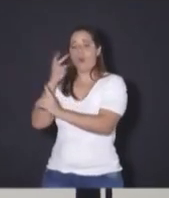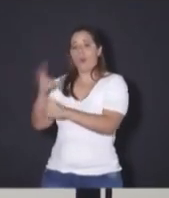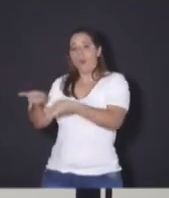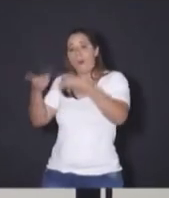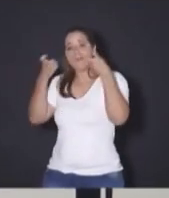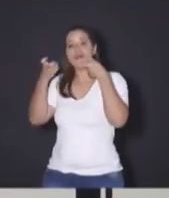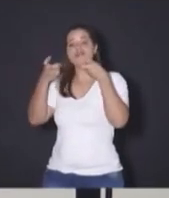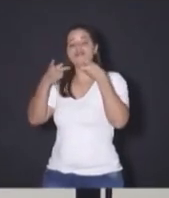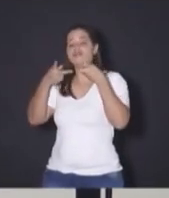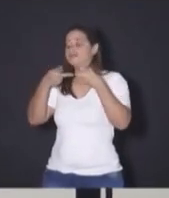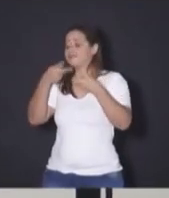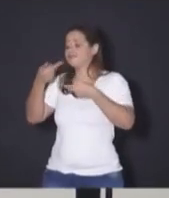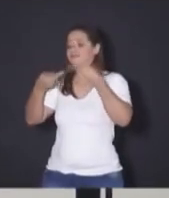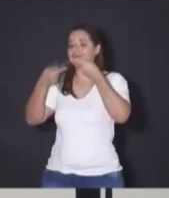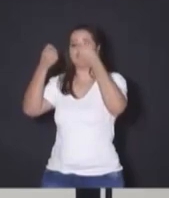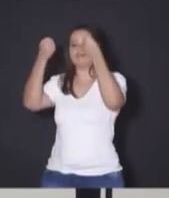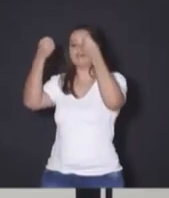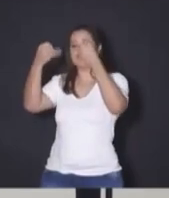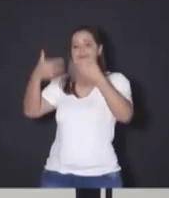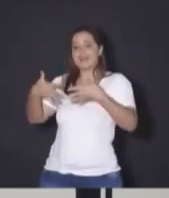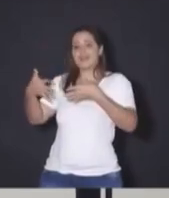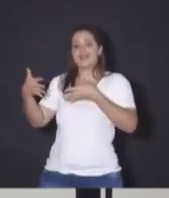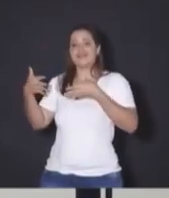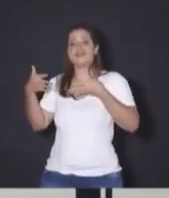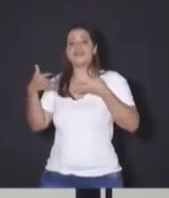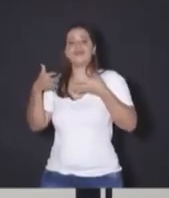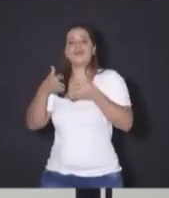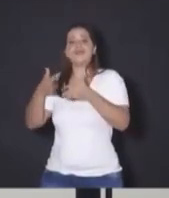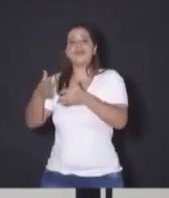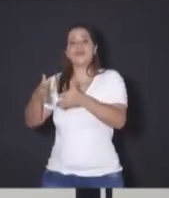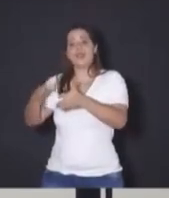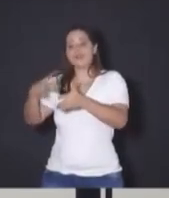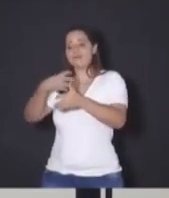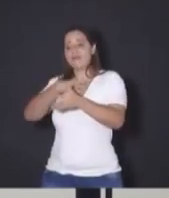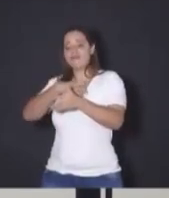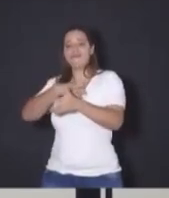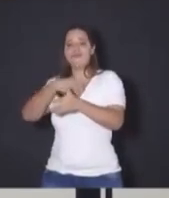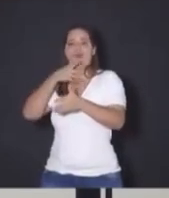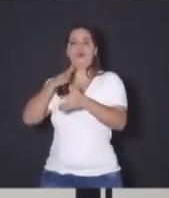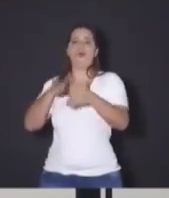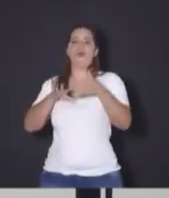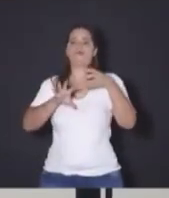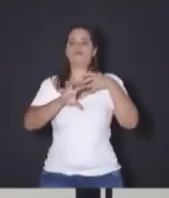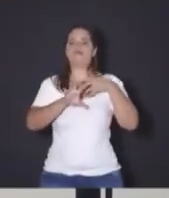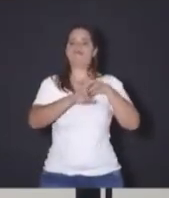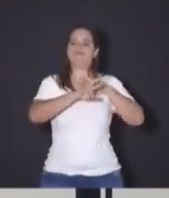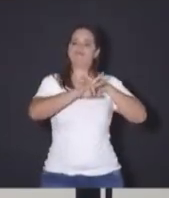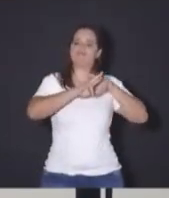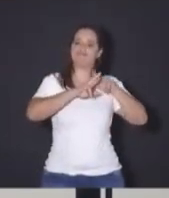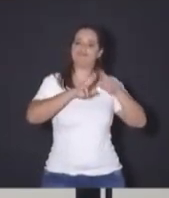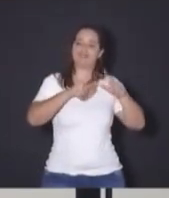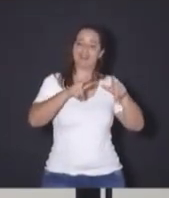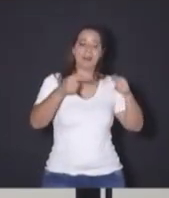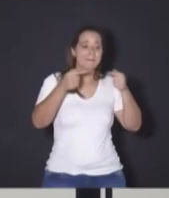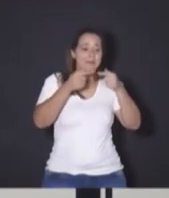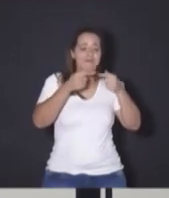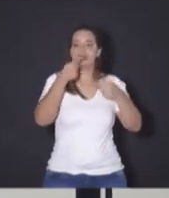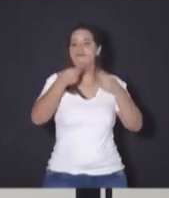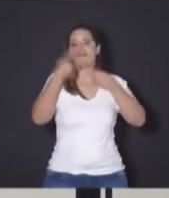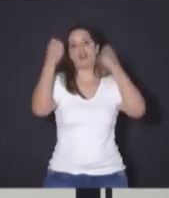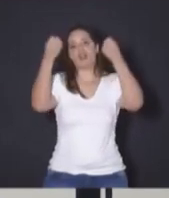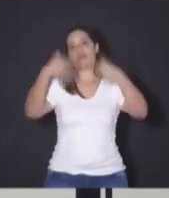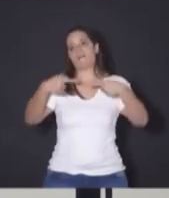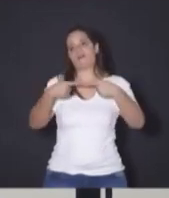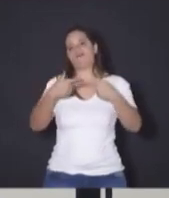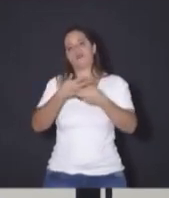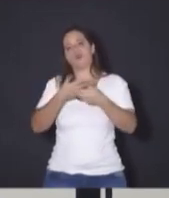gente fala, a gente está indo por outras formas, outros jeitos, mas a gente está falando da mesma coisa,